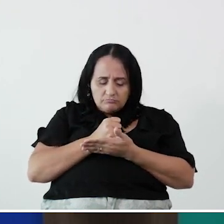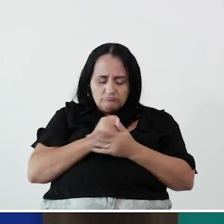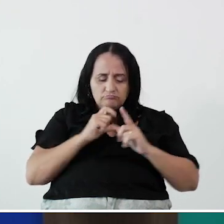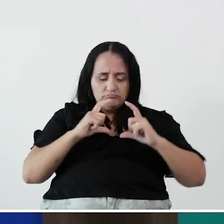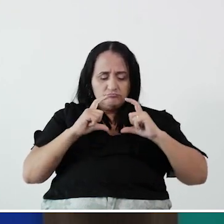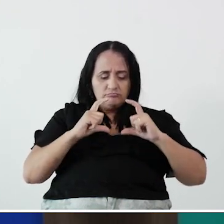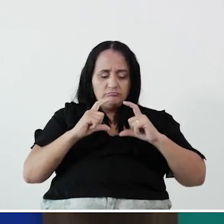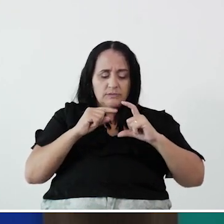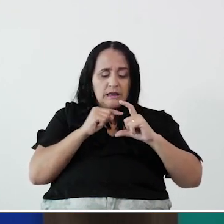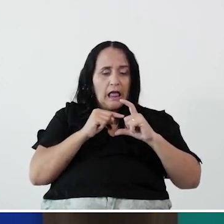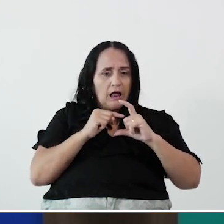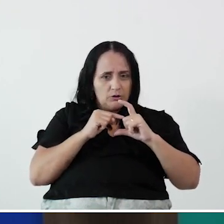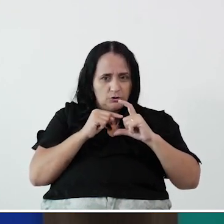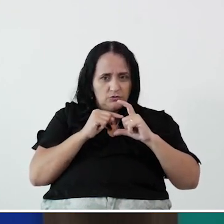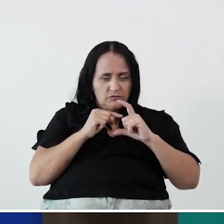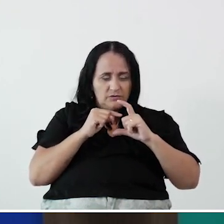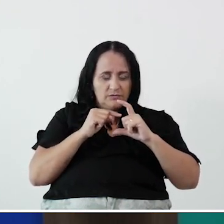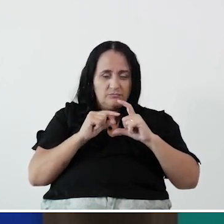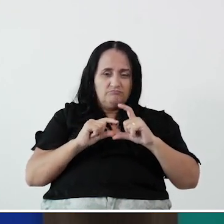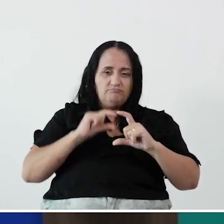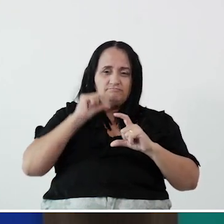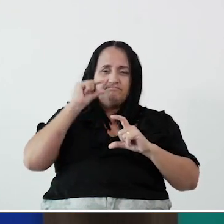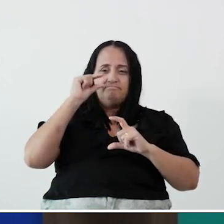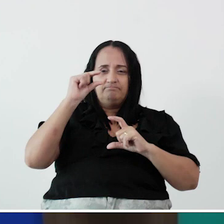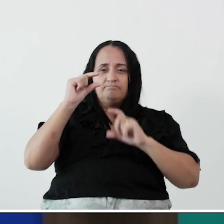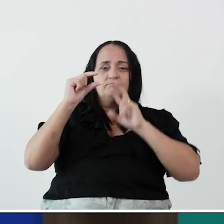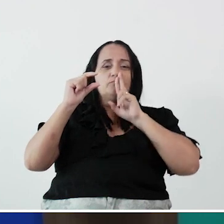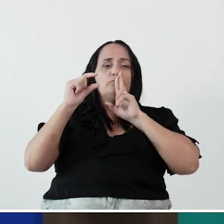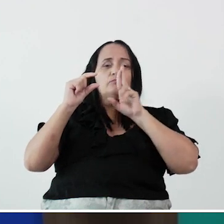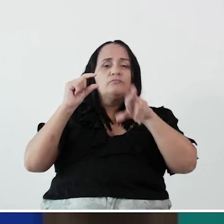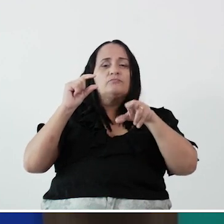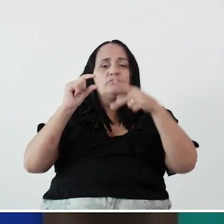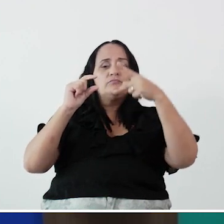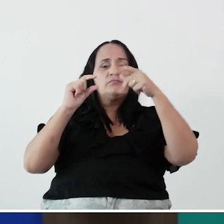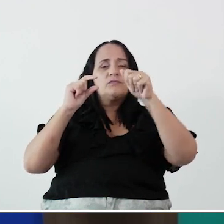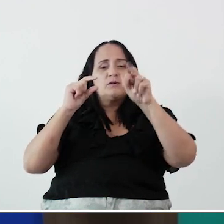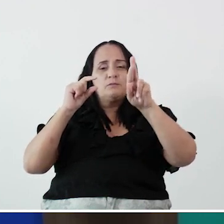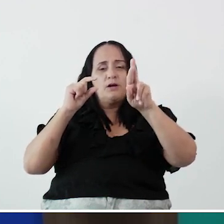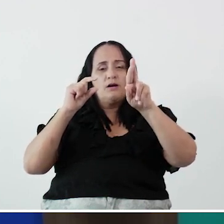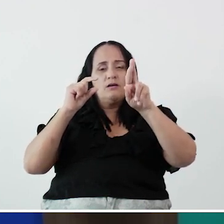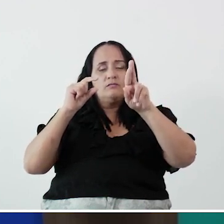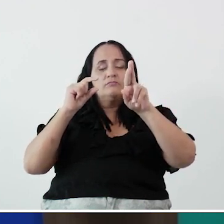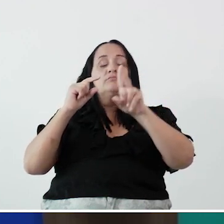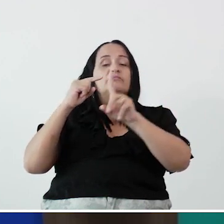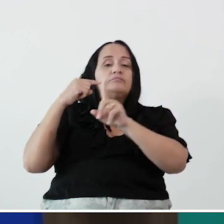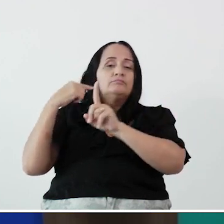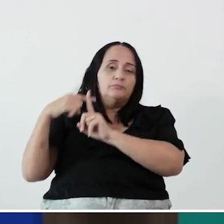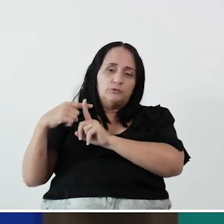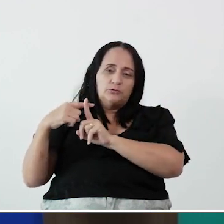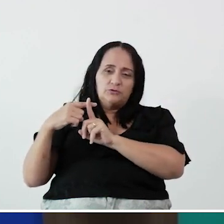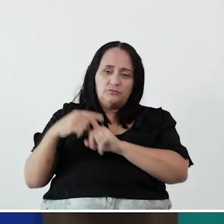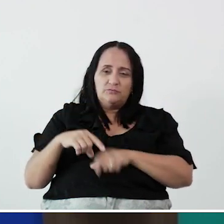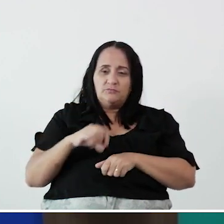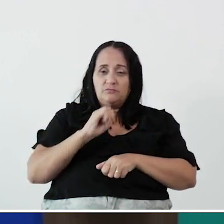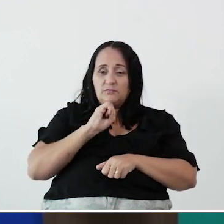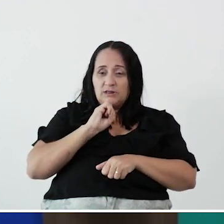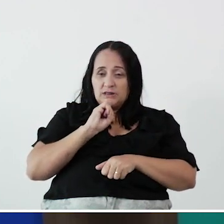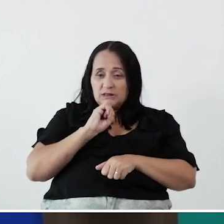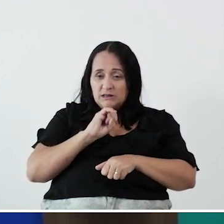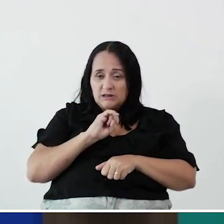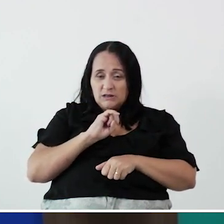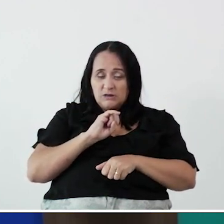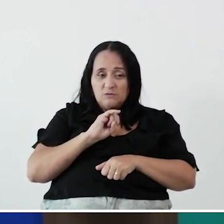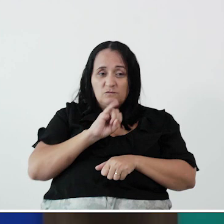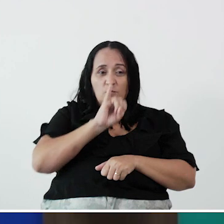negativa, se o expoente for par, o resultado será positivo. Se o expoente for um número